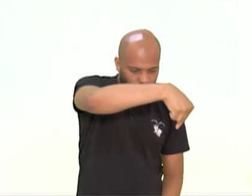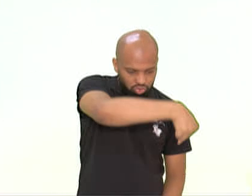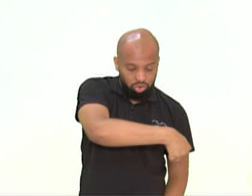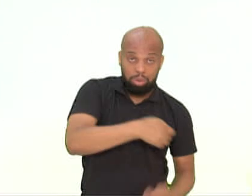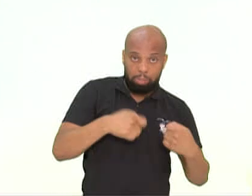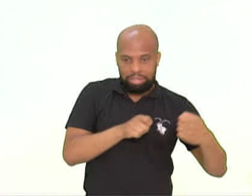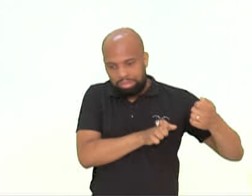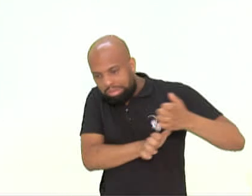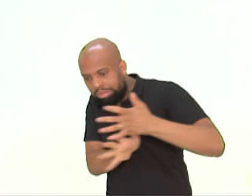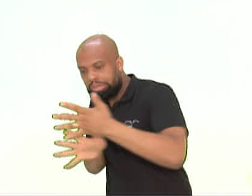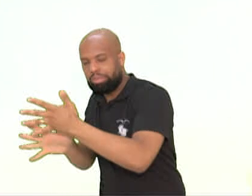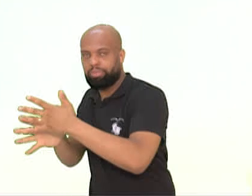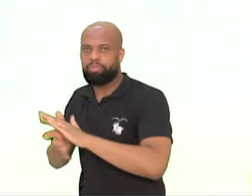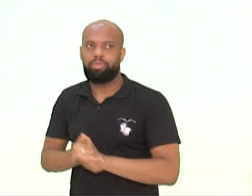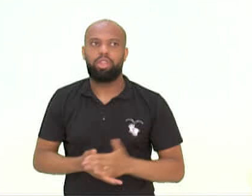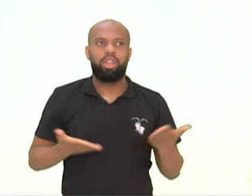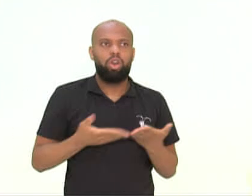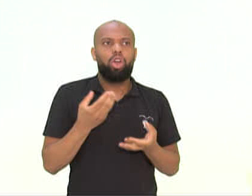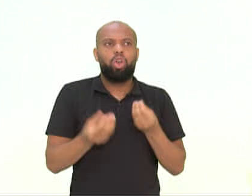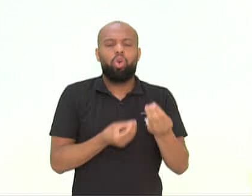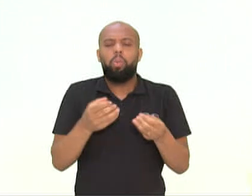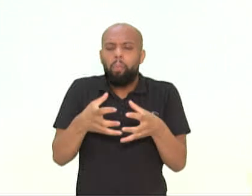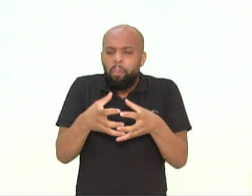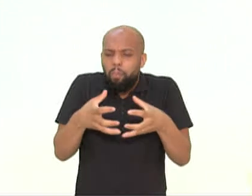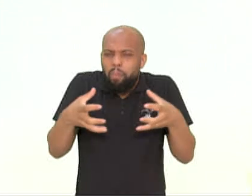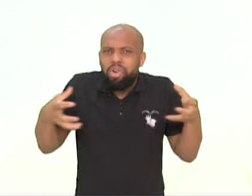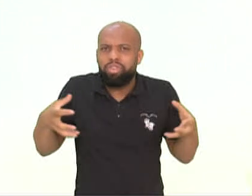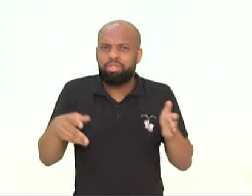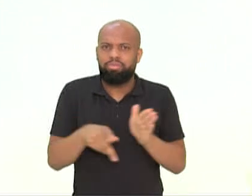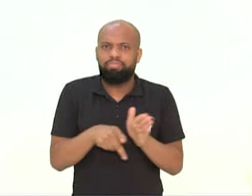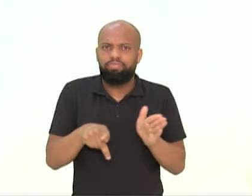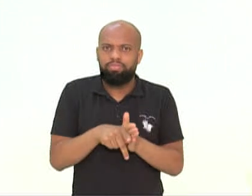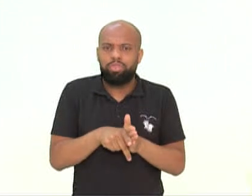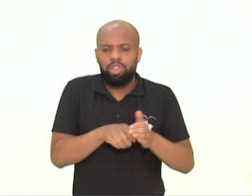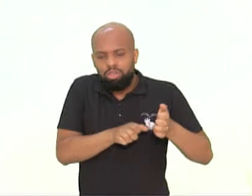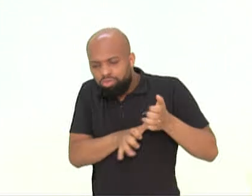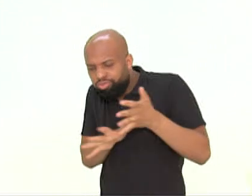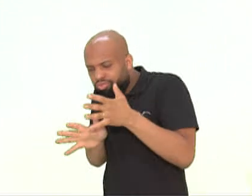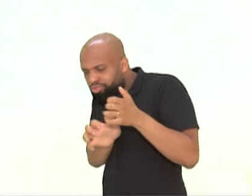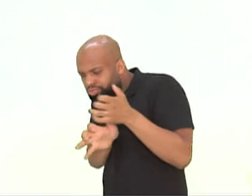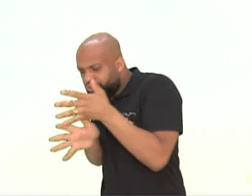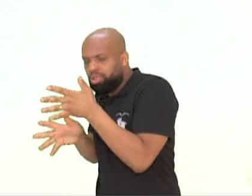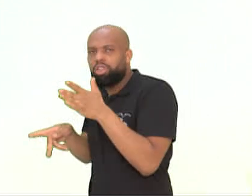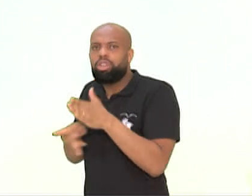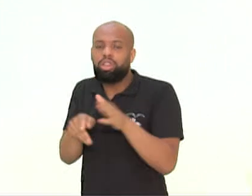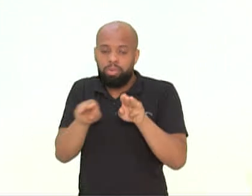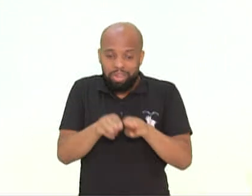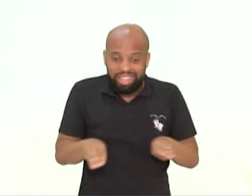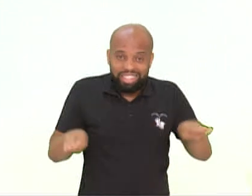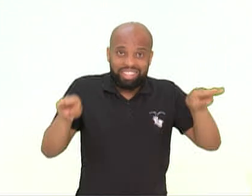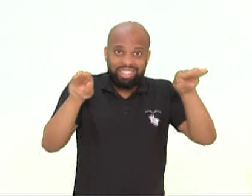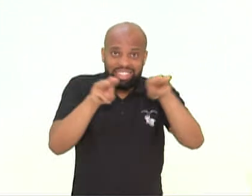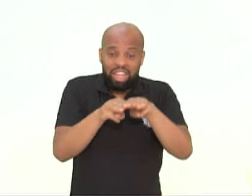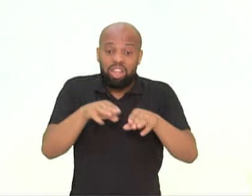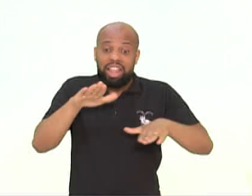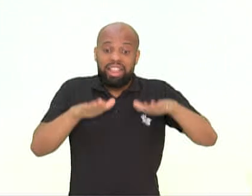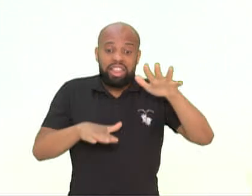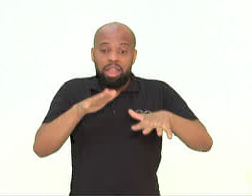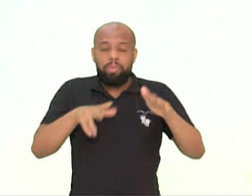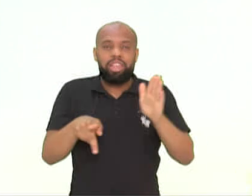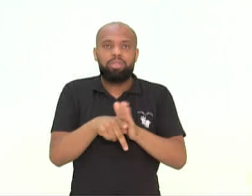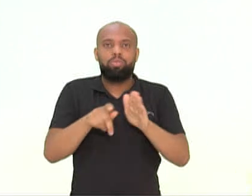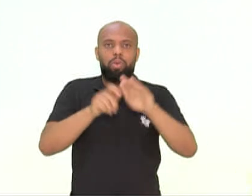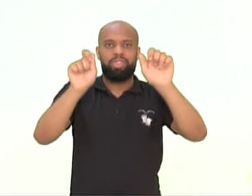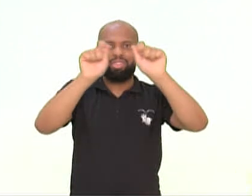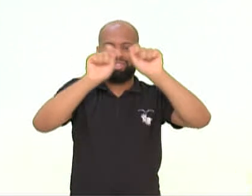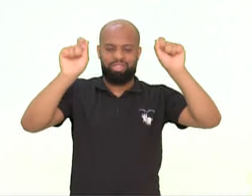o fluxo magnético. Como é que eu amplio o fluxo magnético? Vocês viram que o fluxo magnético depende da área que o campo atravessa. Como é que eu posso ampliar o